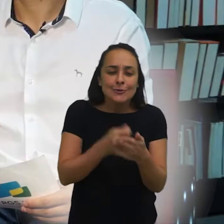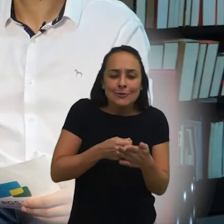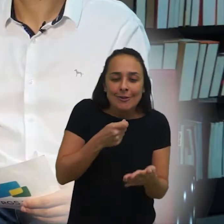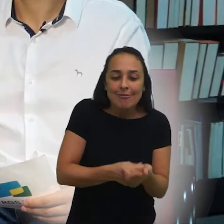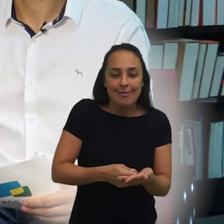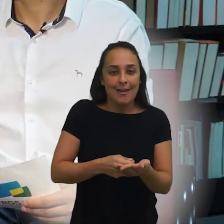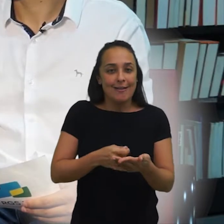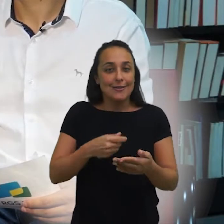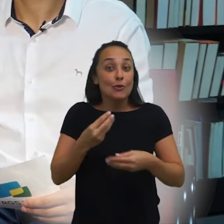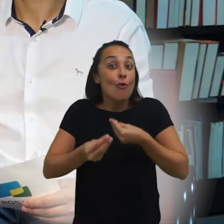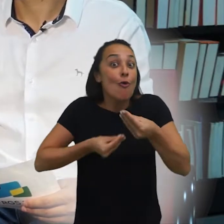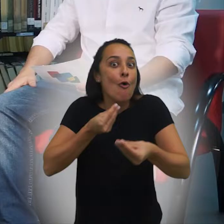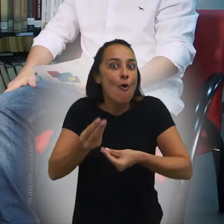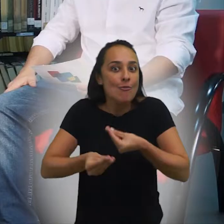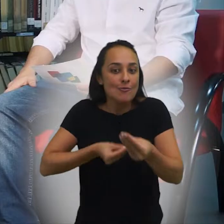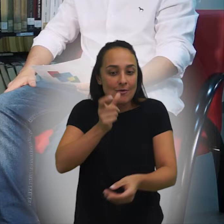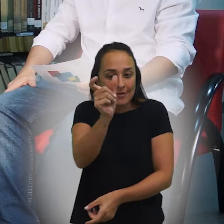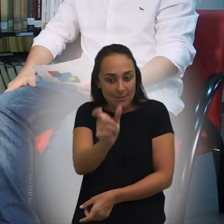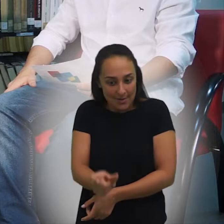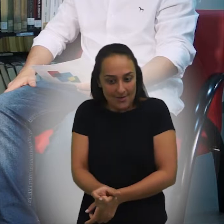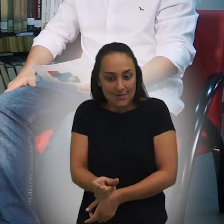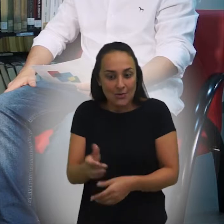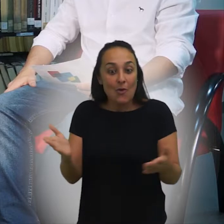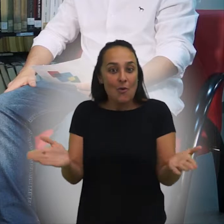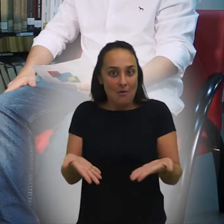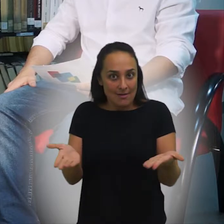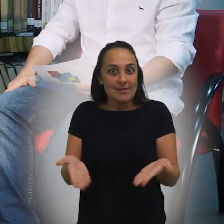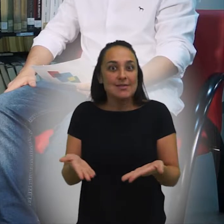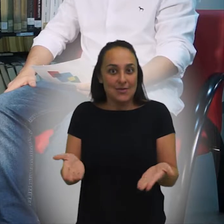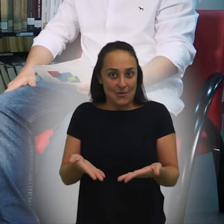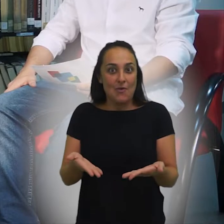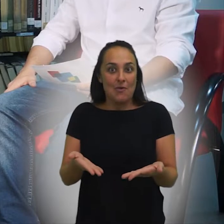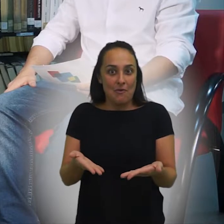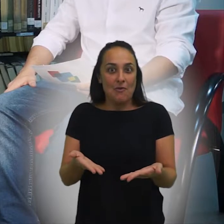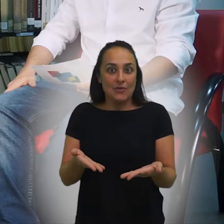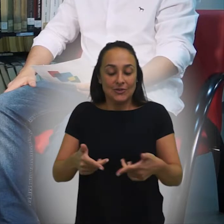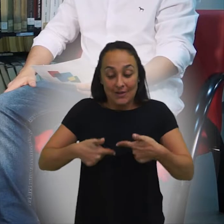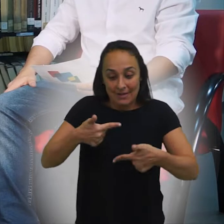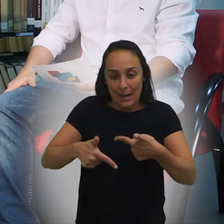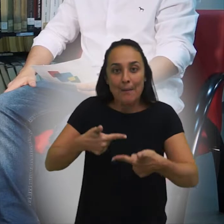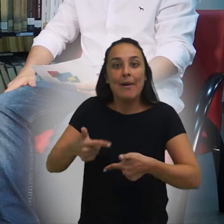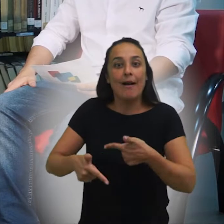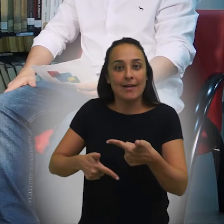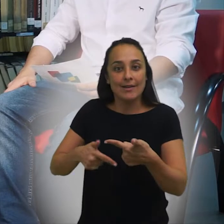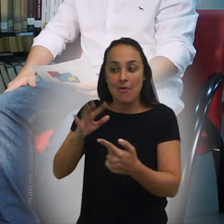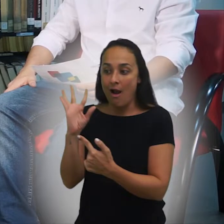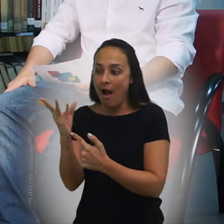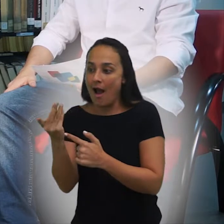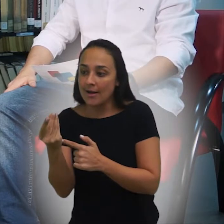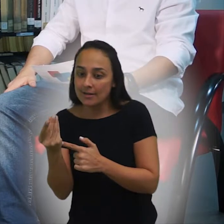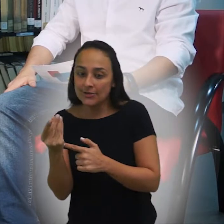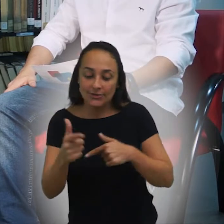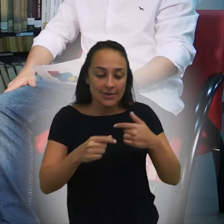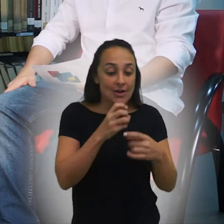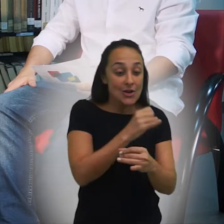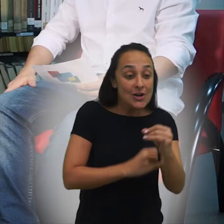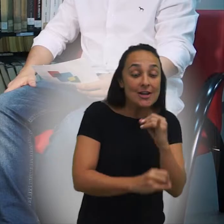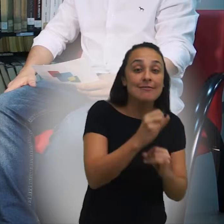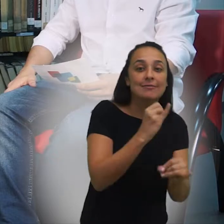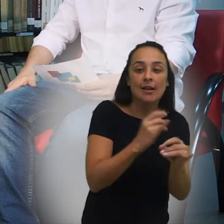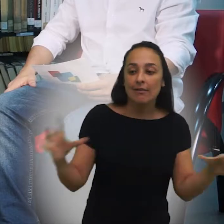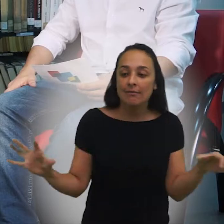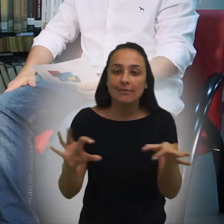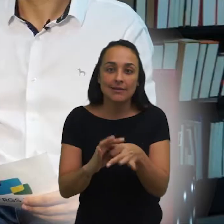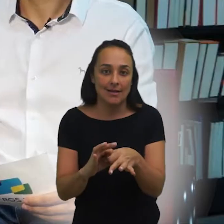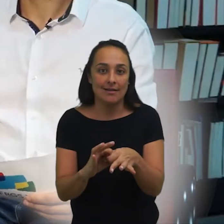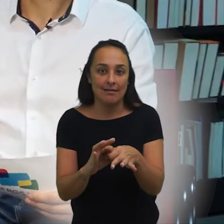com este meio, né, que está tão inserido na nossa sociedade e que já faz parte do nosso cotidiano de uma maneira